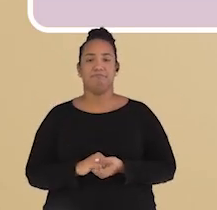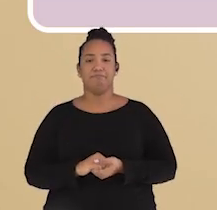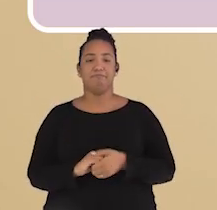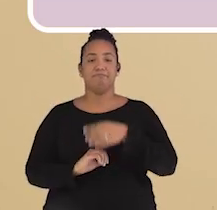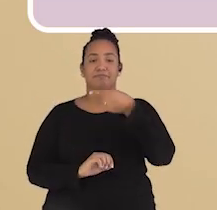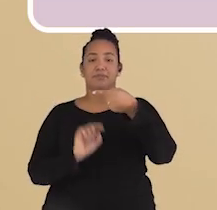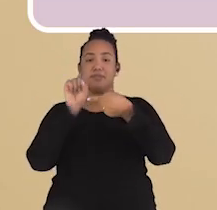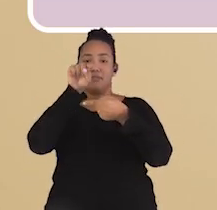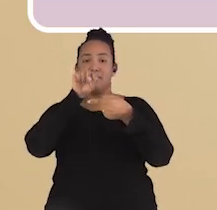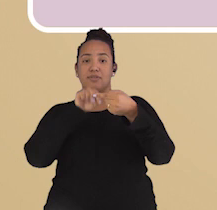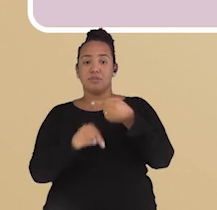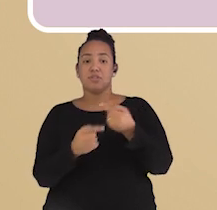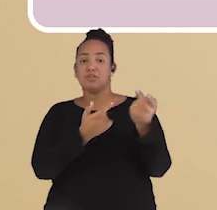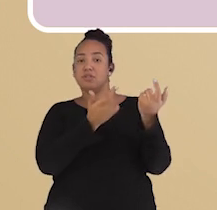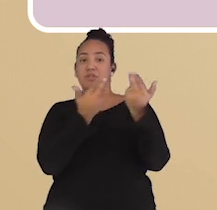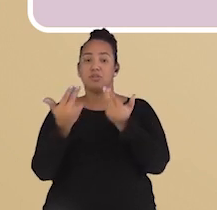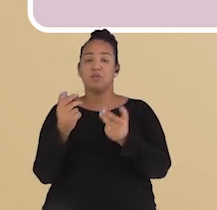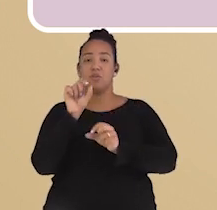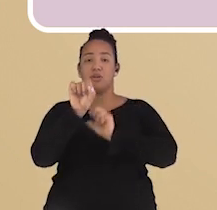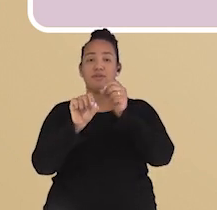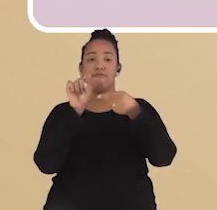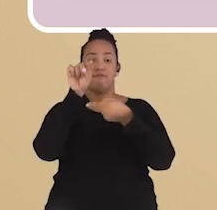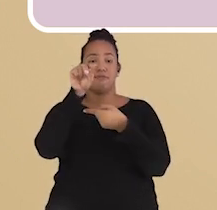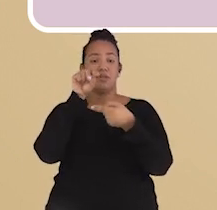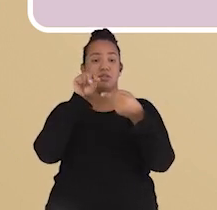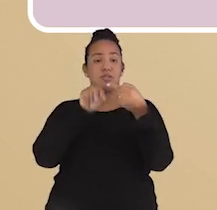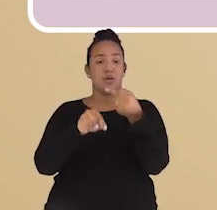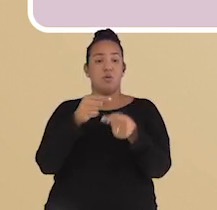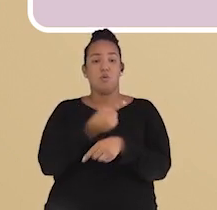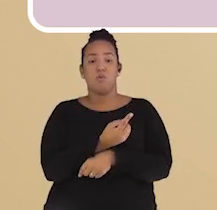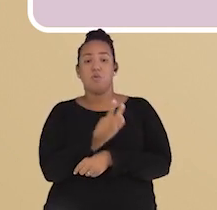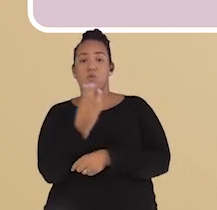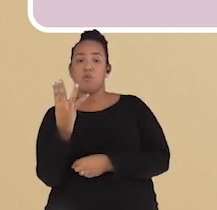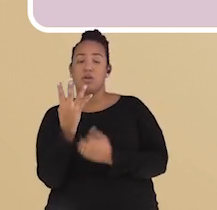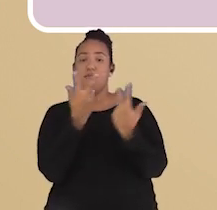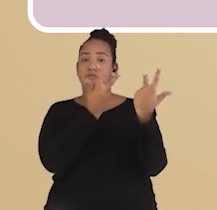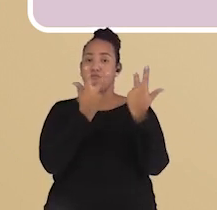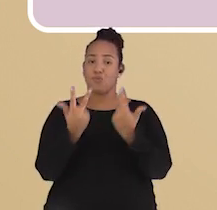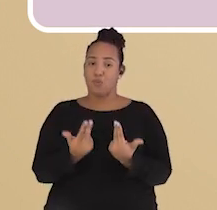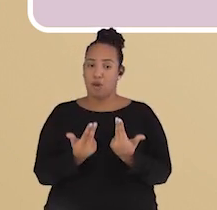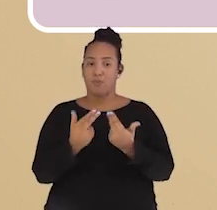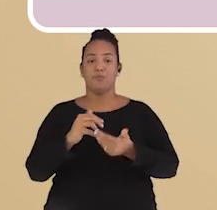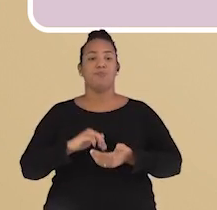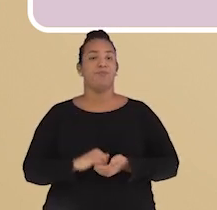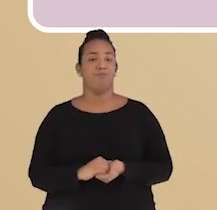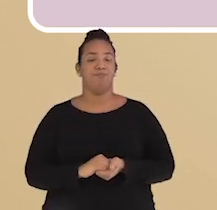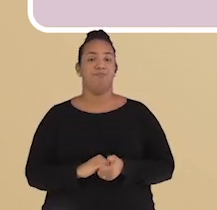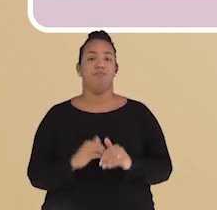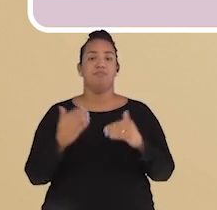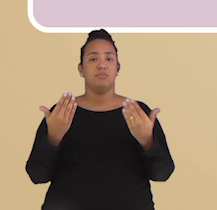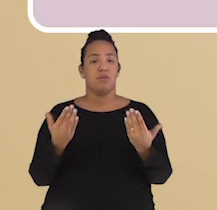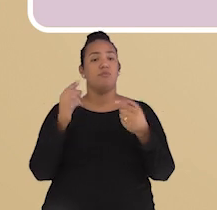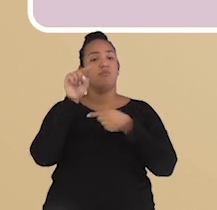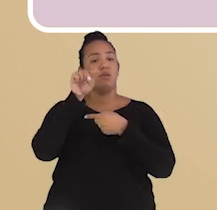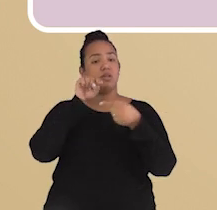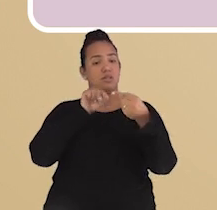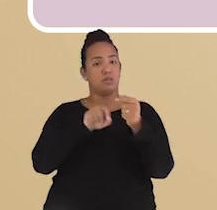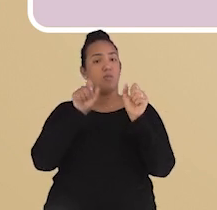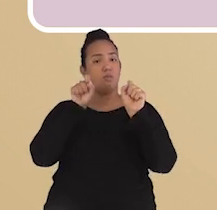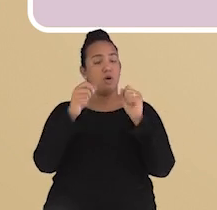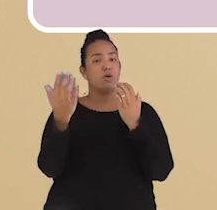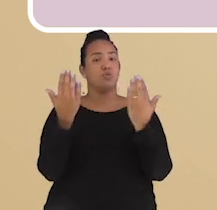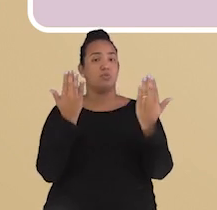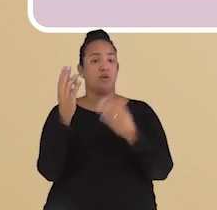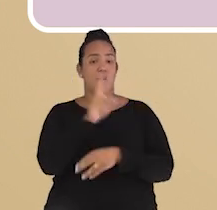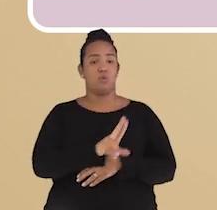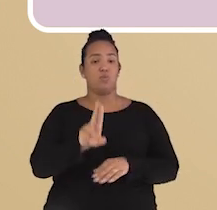equivalentes são frações que representam a mesma quantidade do inteiro. Podemos comparar as frações utilizando os